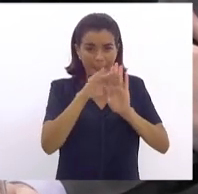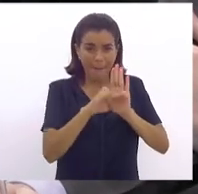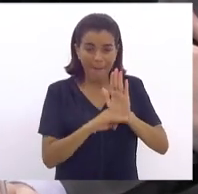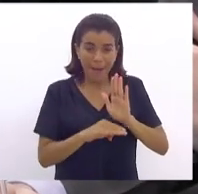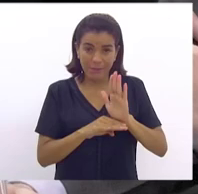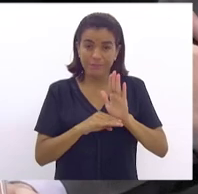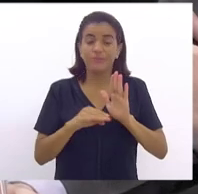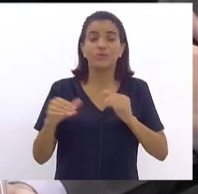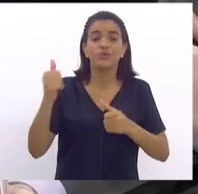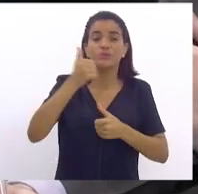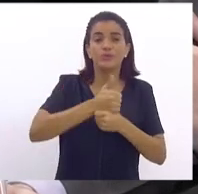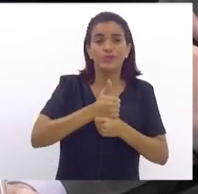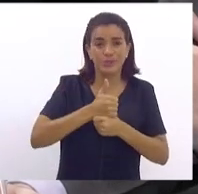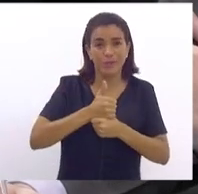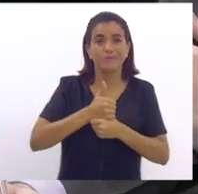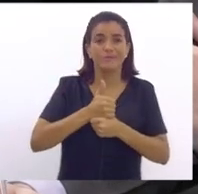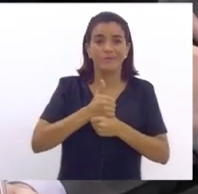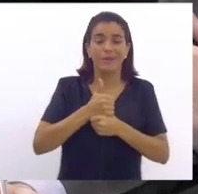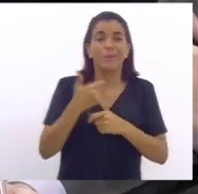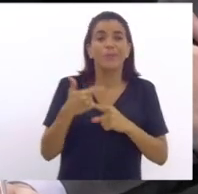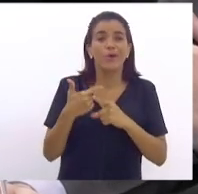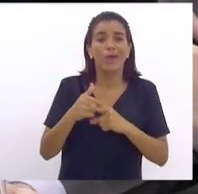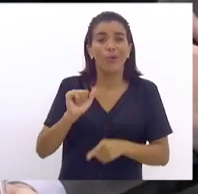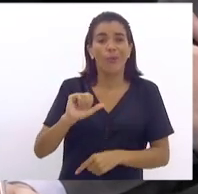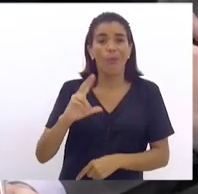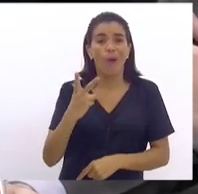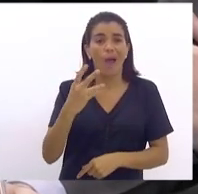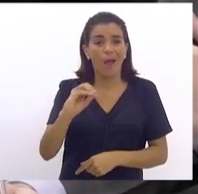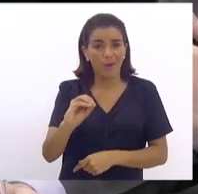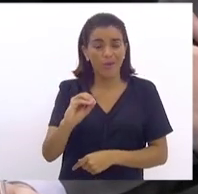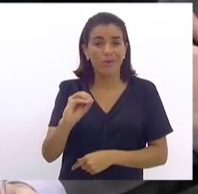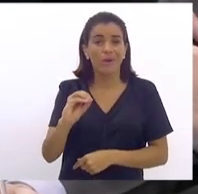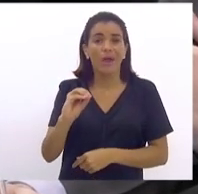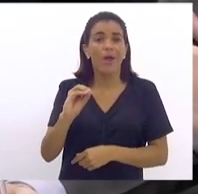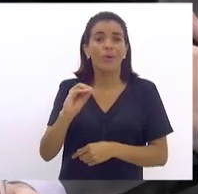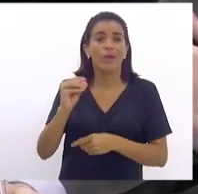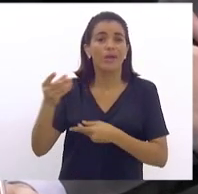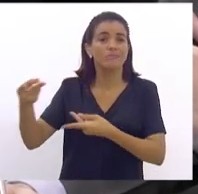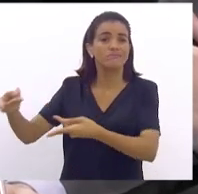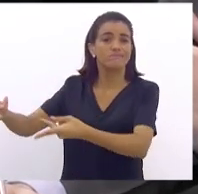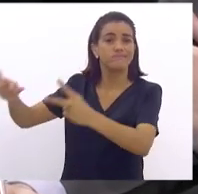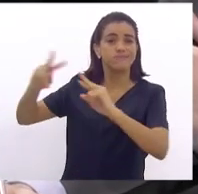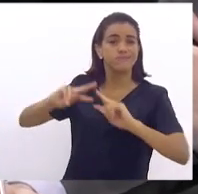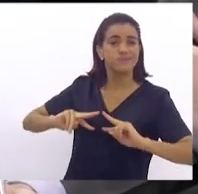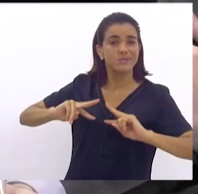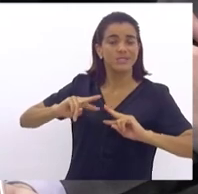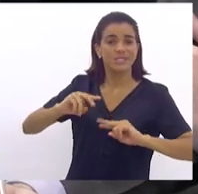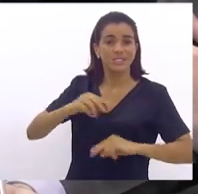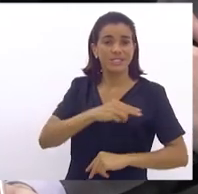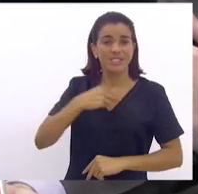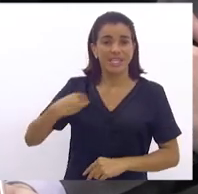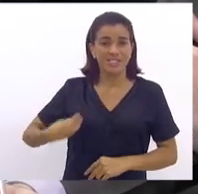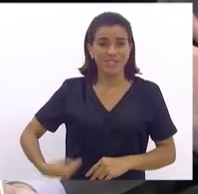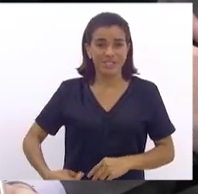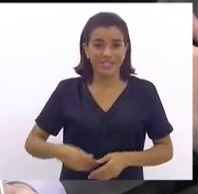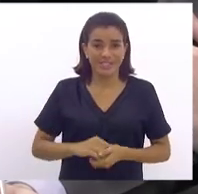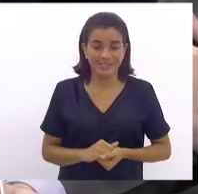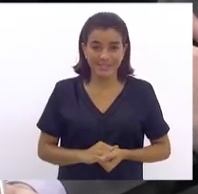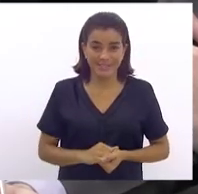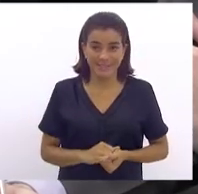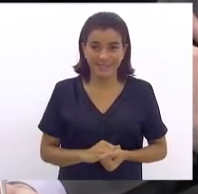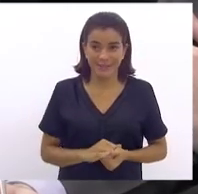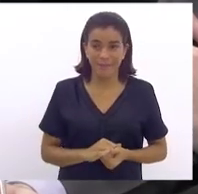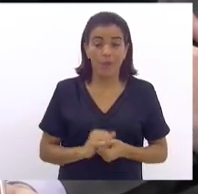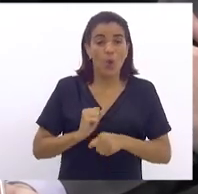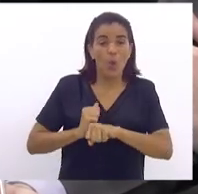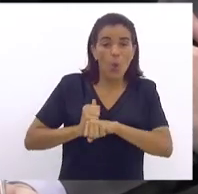tributária alho, por exemplo, que é importado da China. É, diversas artefatos de couro e similares. Eu, hoje,